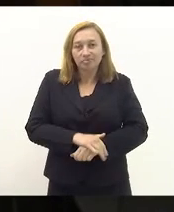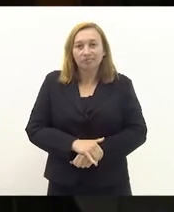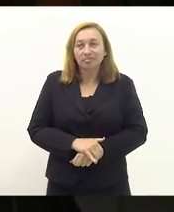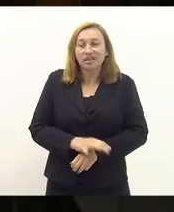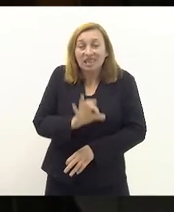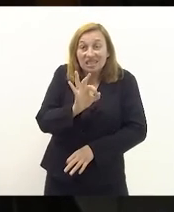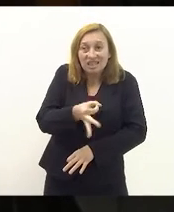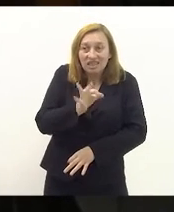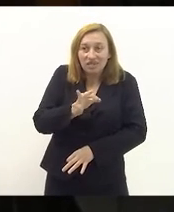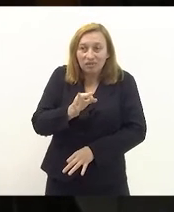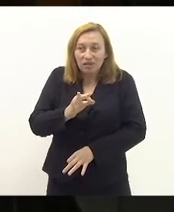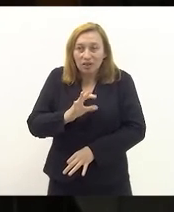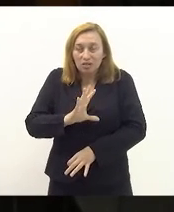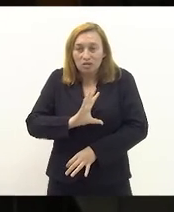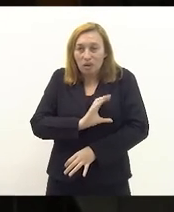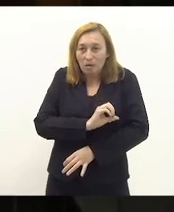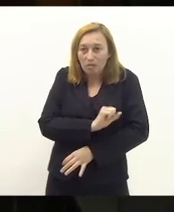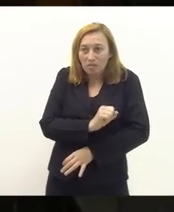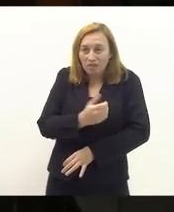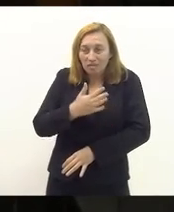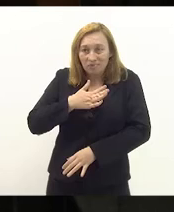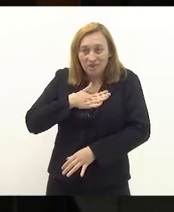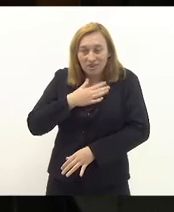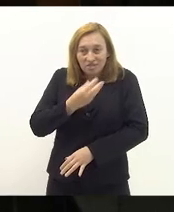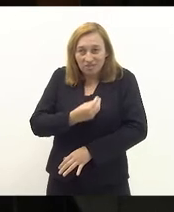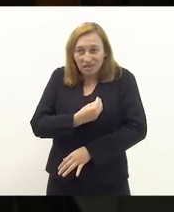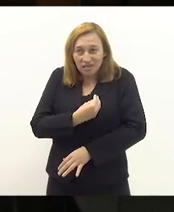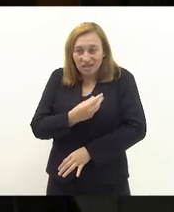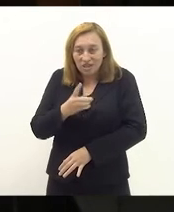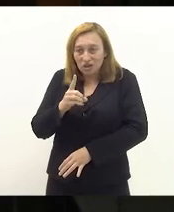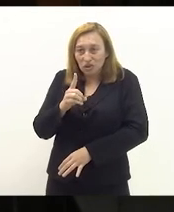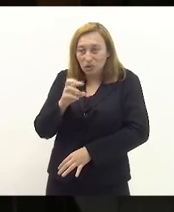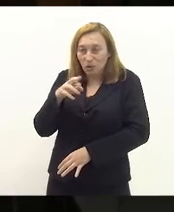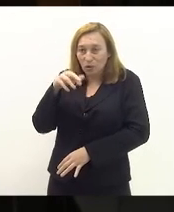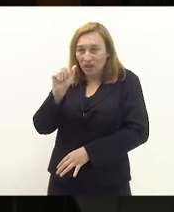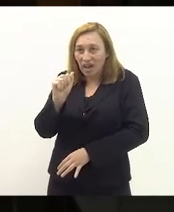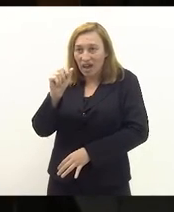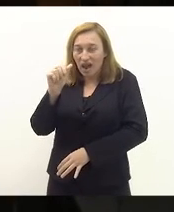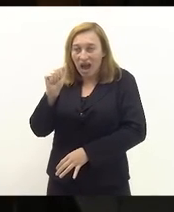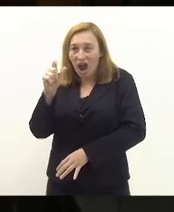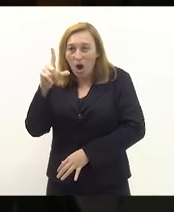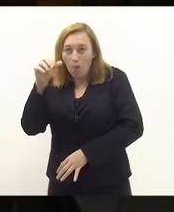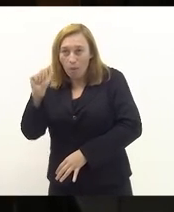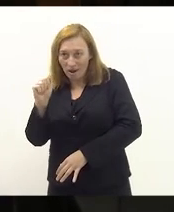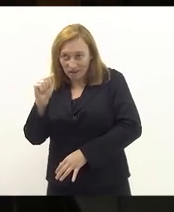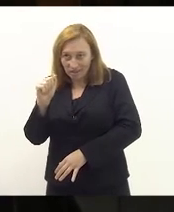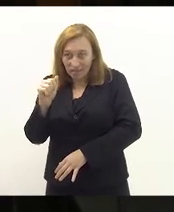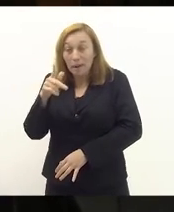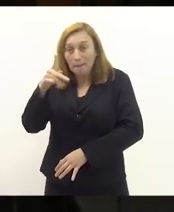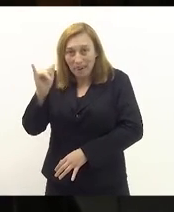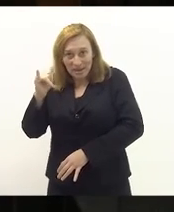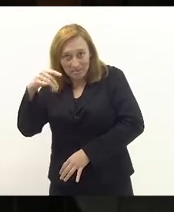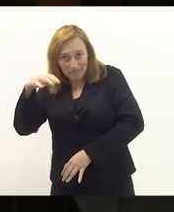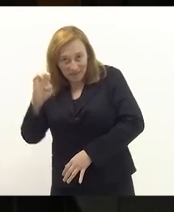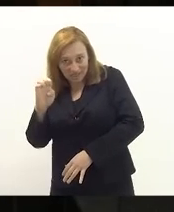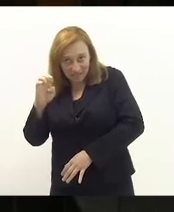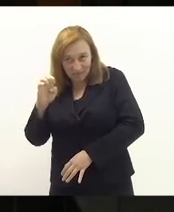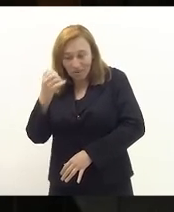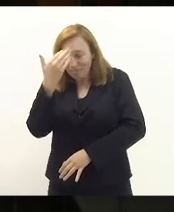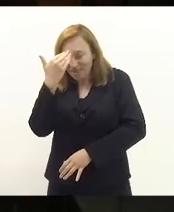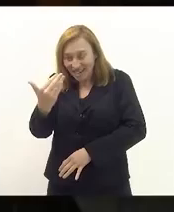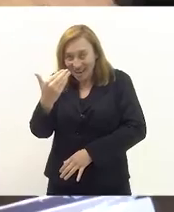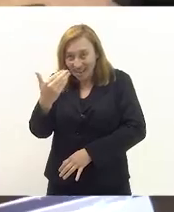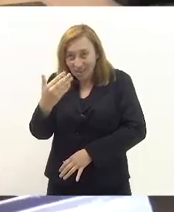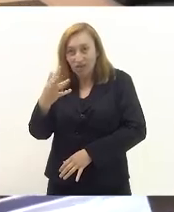esse amor da minha vida suas Zenildo Dona Alba meu muito obrigado eternamente Muito obrigado pai e mãe